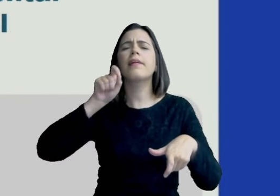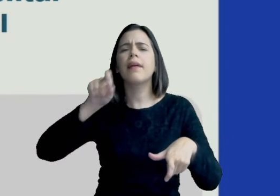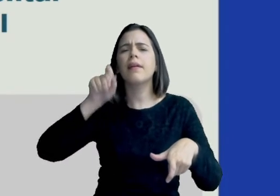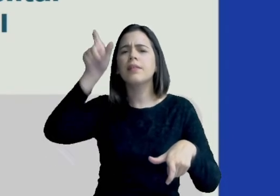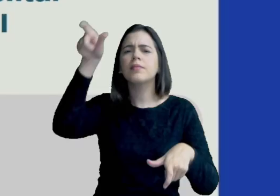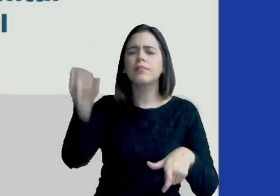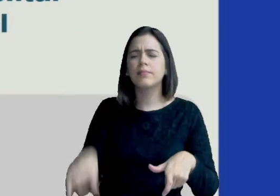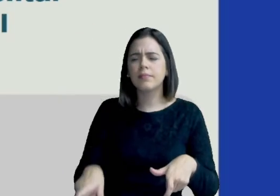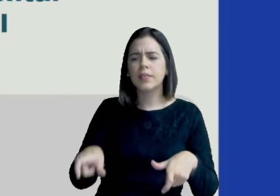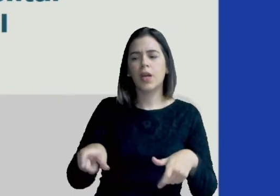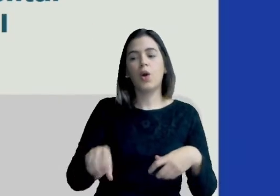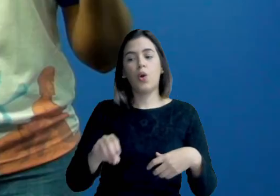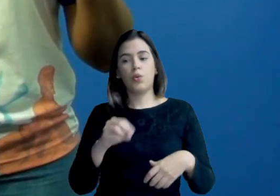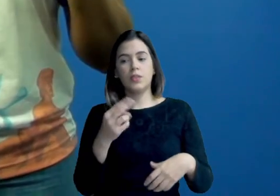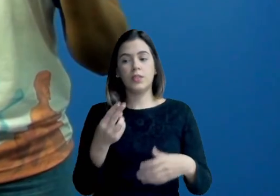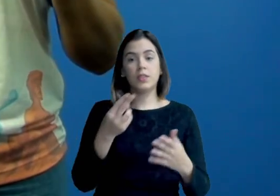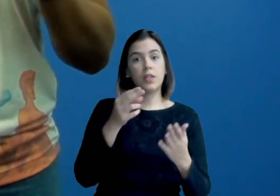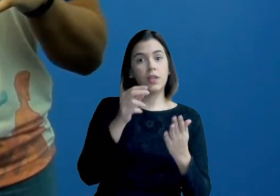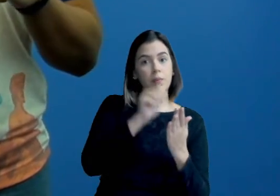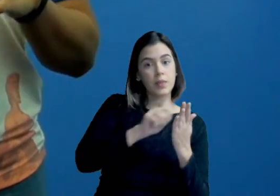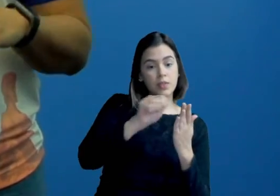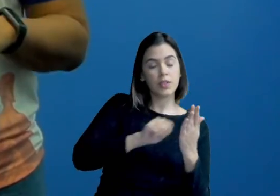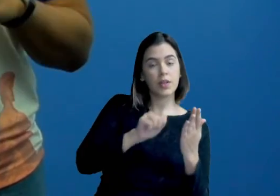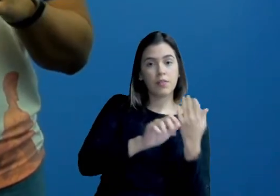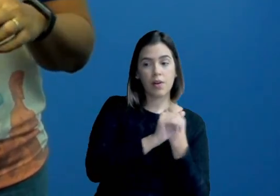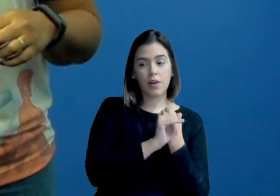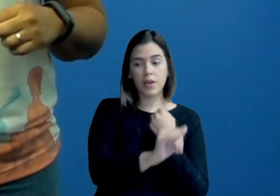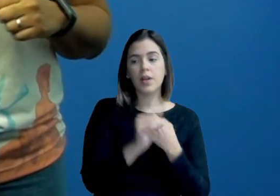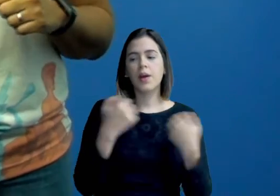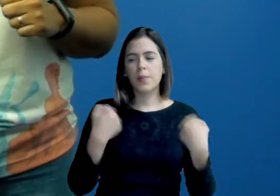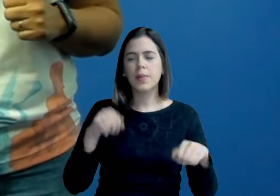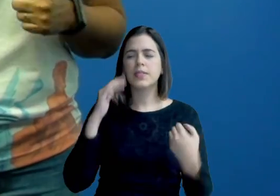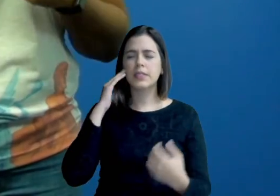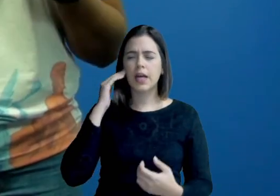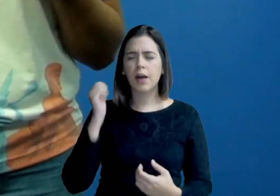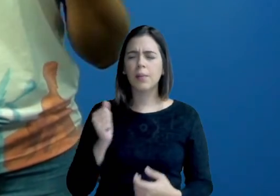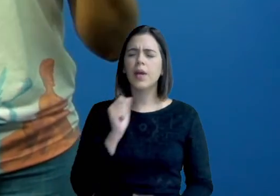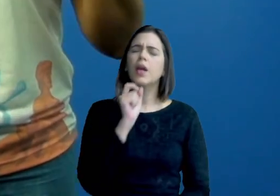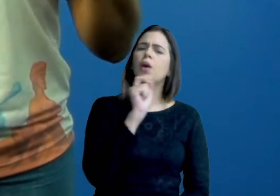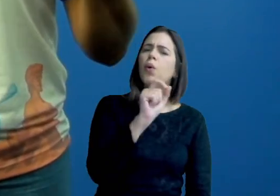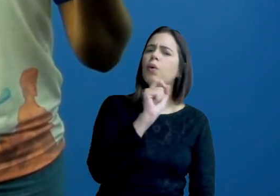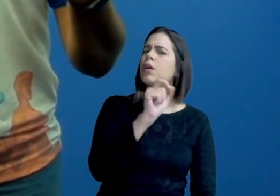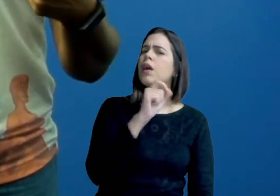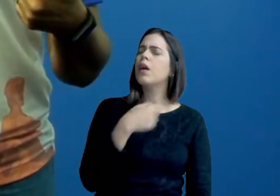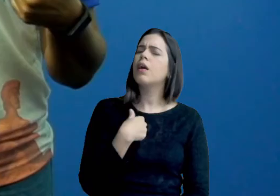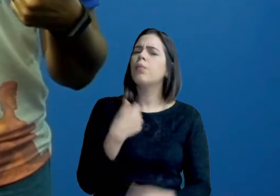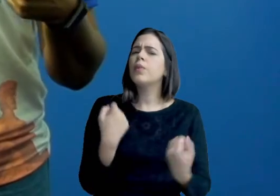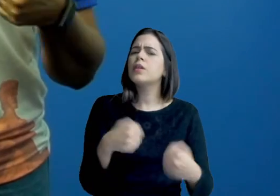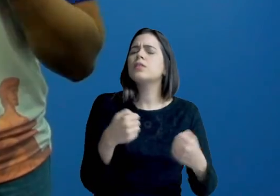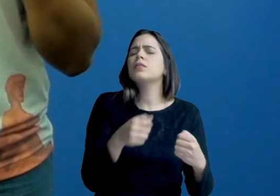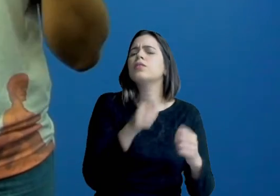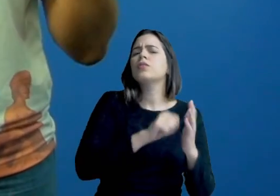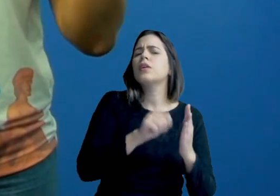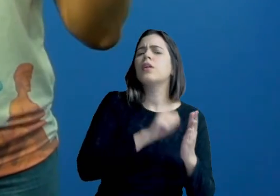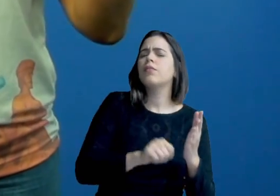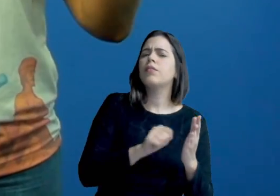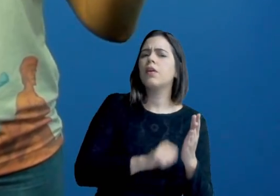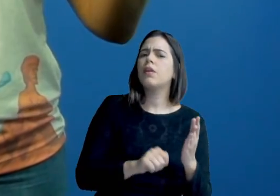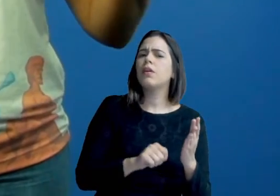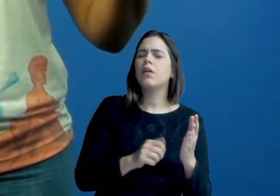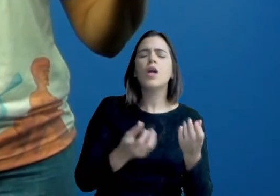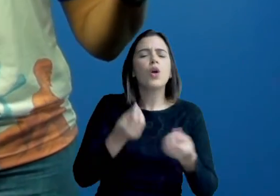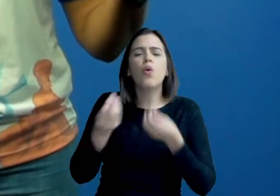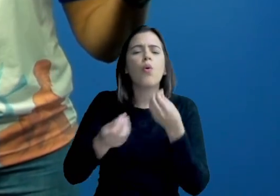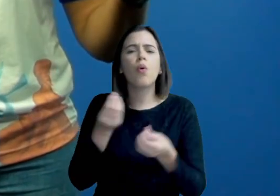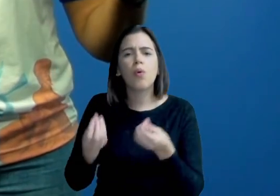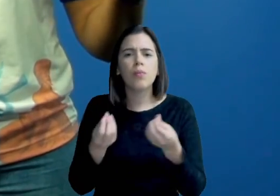quem. Ou seja, para a gente escrever uma crônica, a gente precisa saber sobre o que a gente vai escrever, como